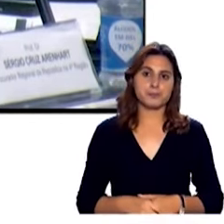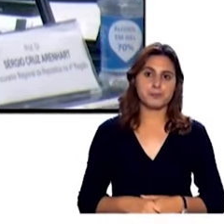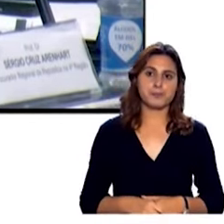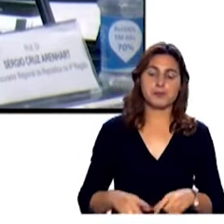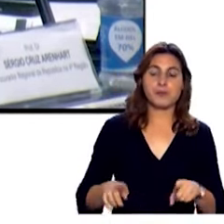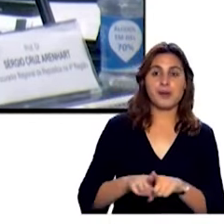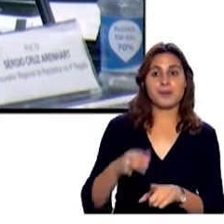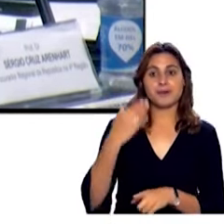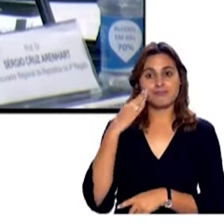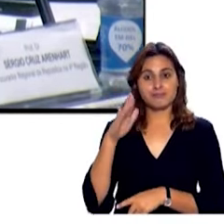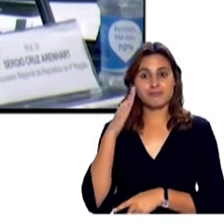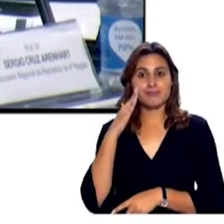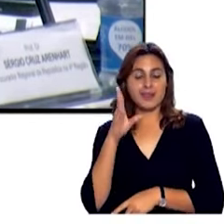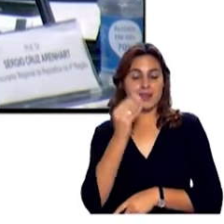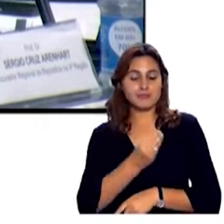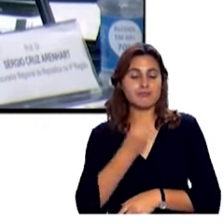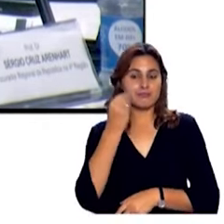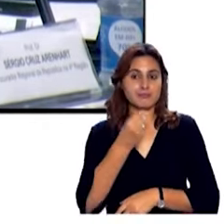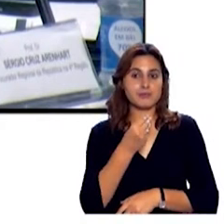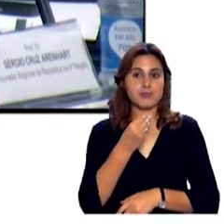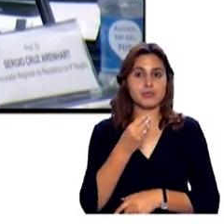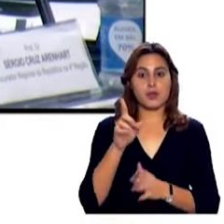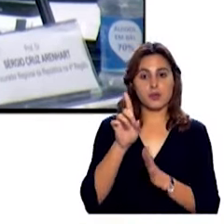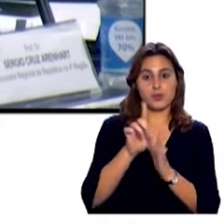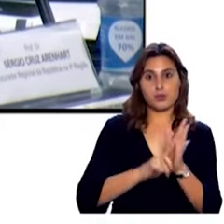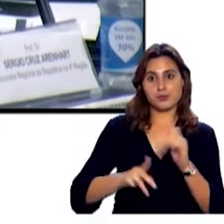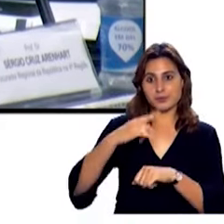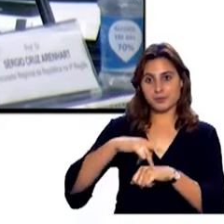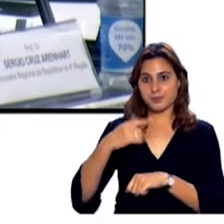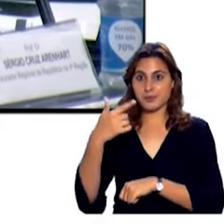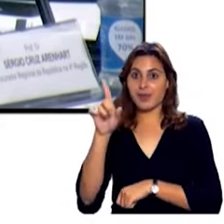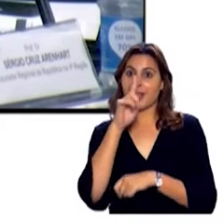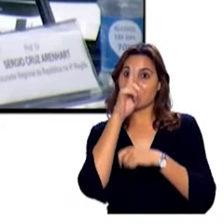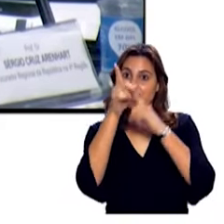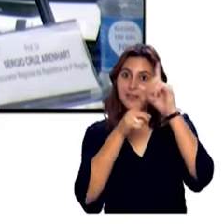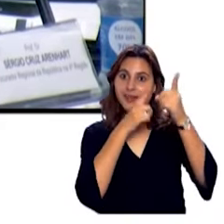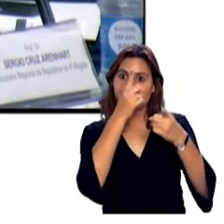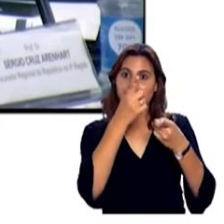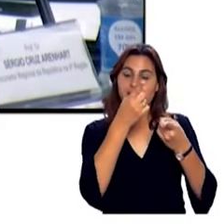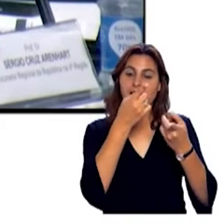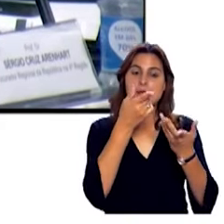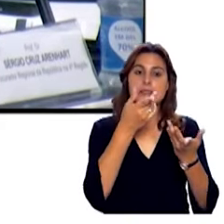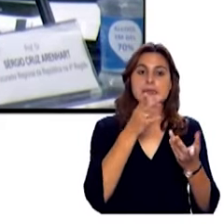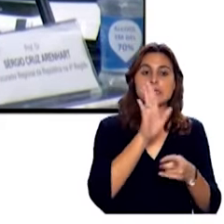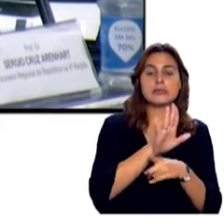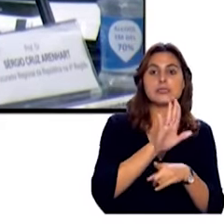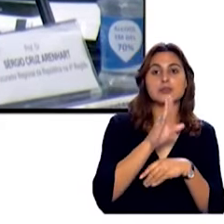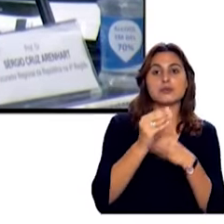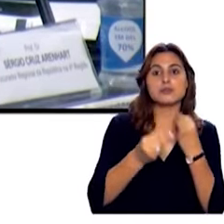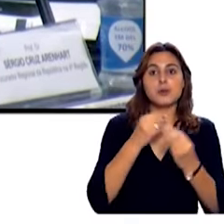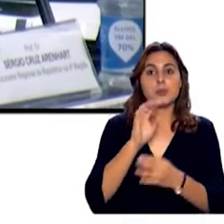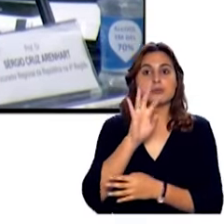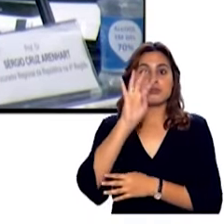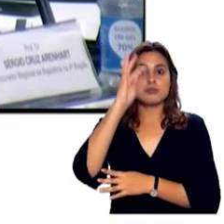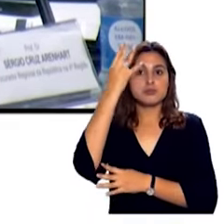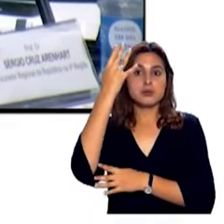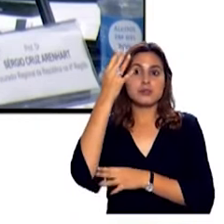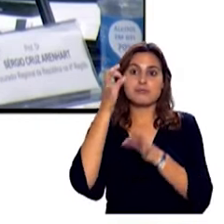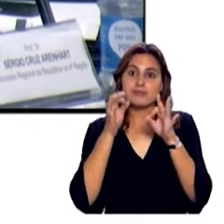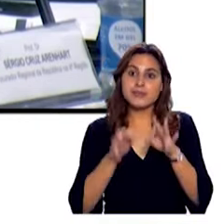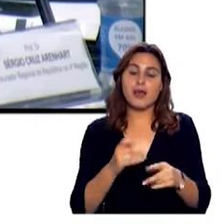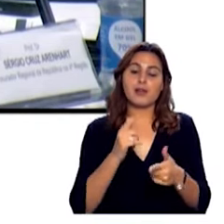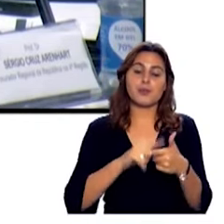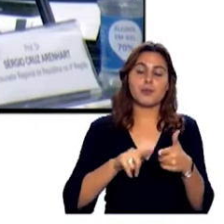partir da experiência do direito estrangeiro como é que essas ideias podem contribuir para uma solução adequada de um problema que